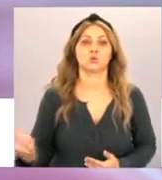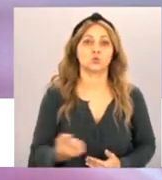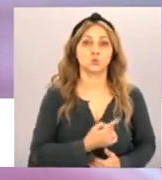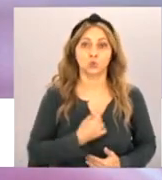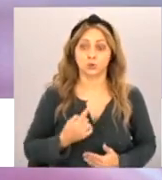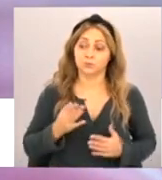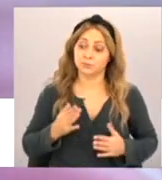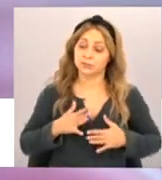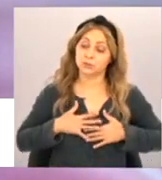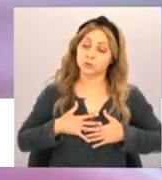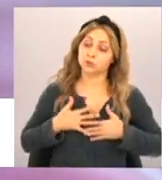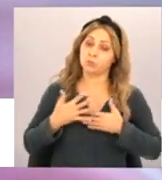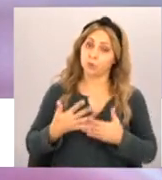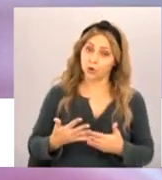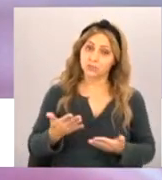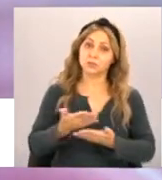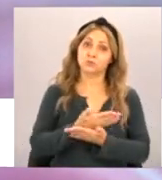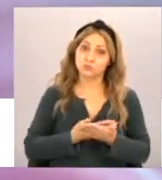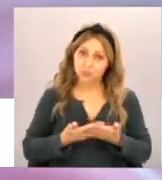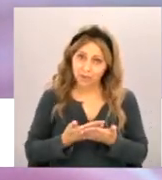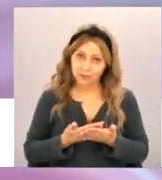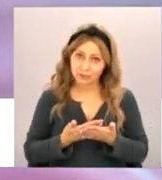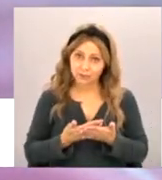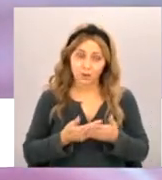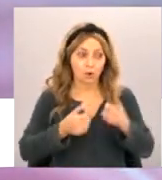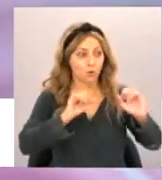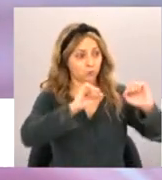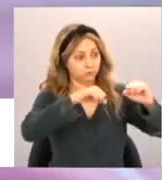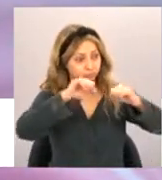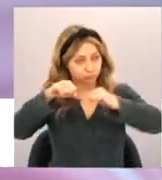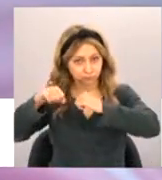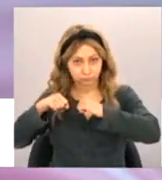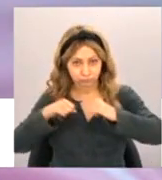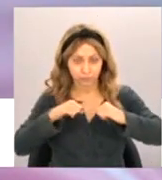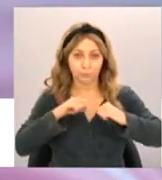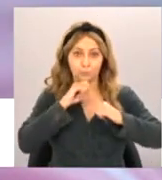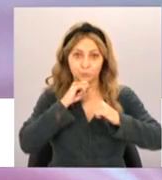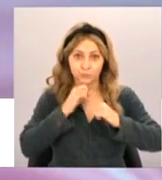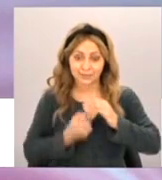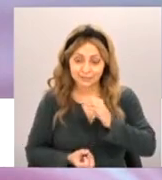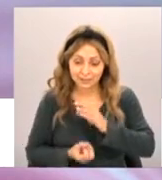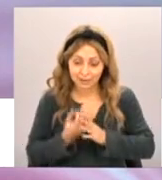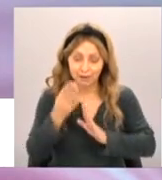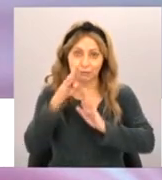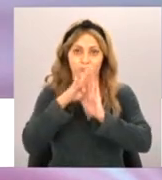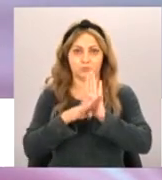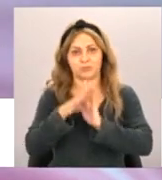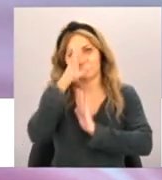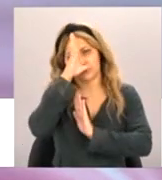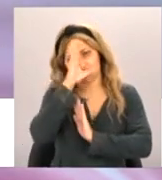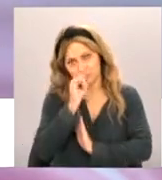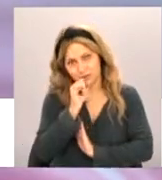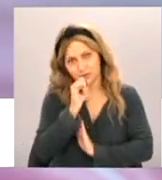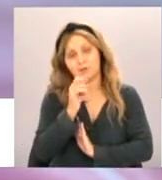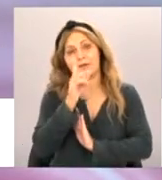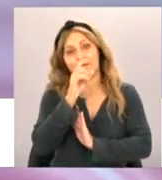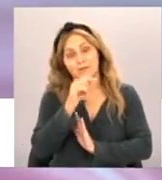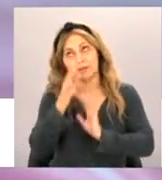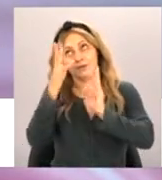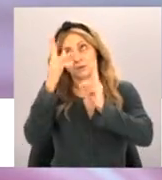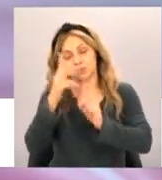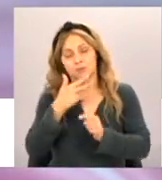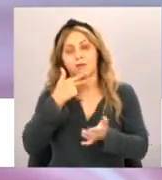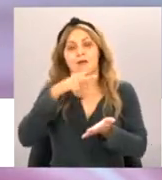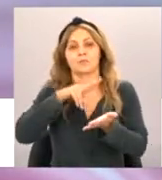a fazer uma negociação conjunta para achar esse problema do governo e este orçamento com a condição Eu